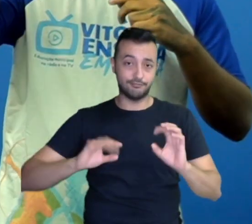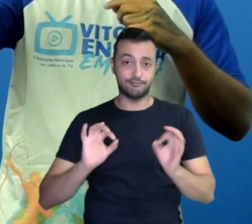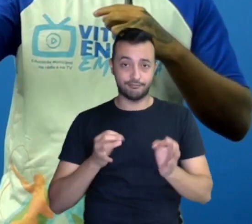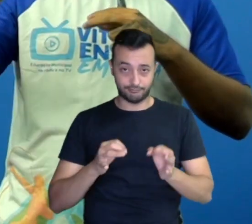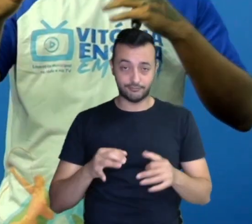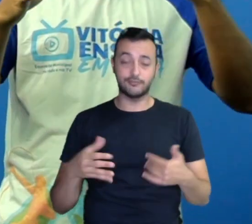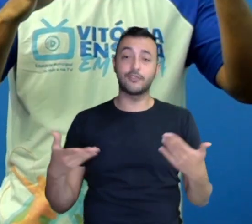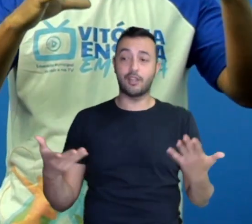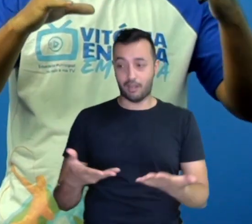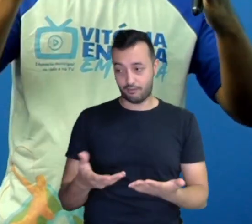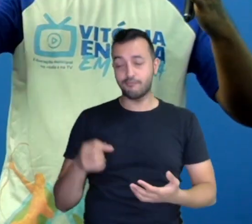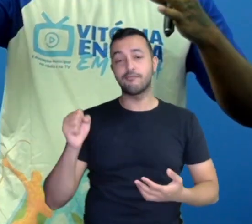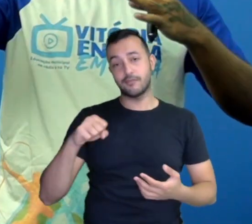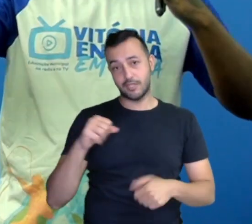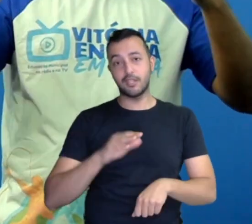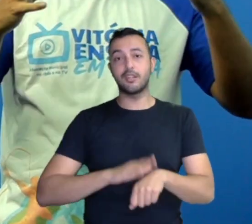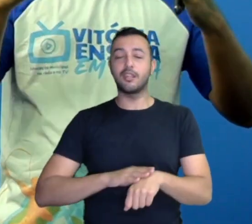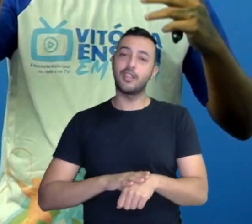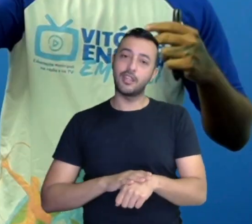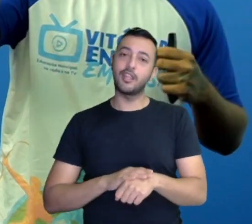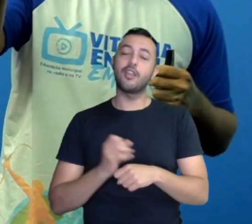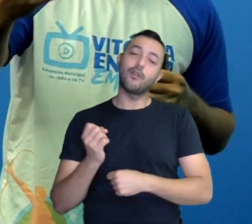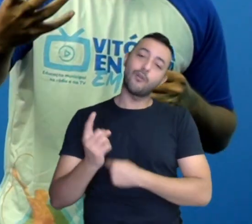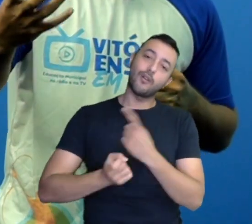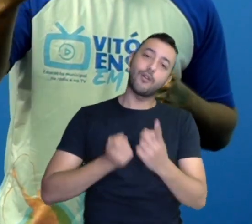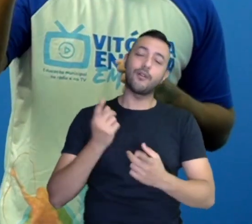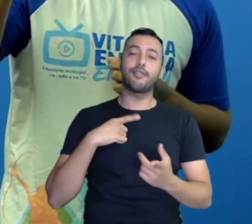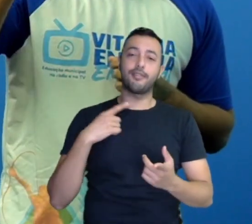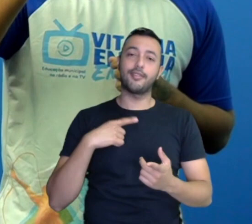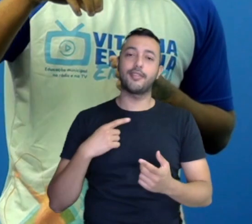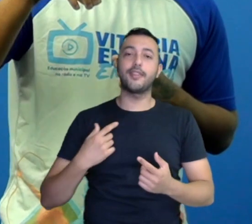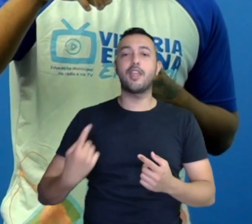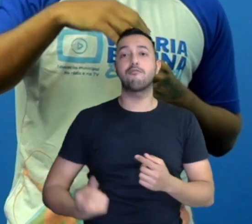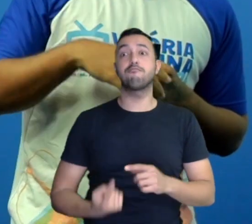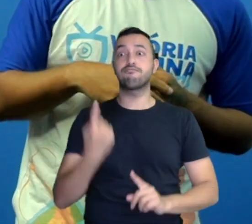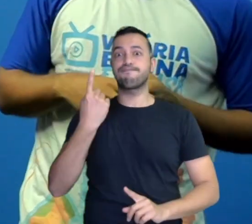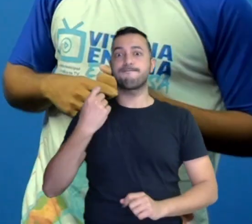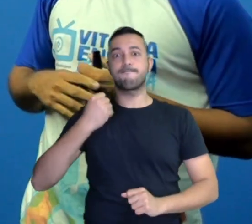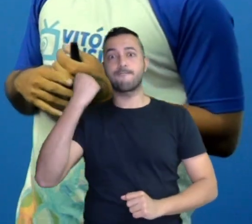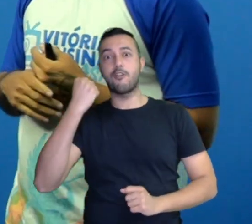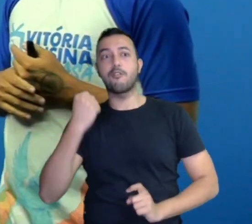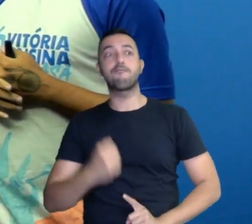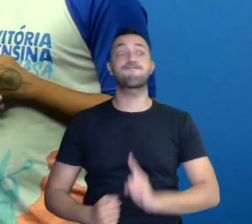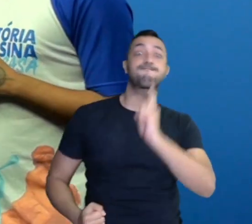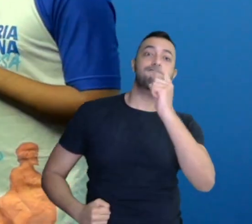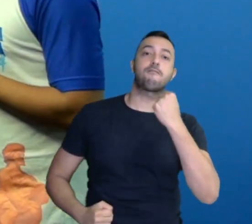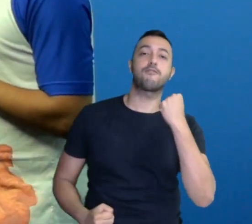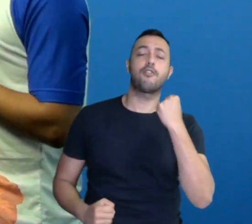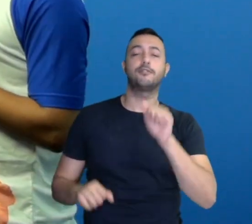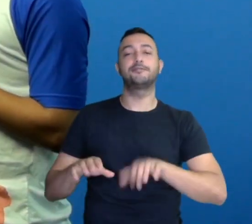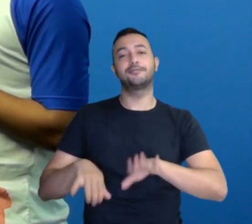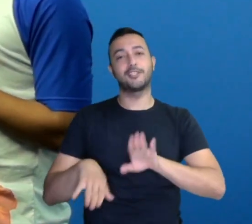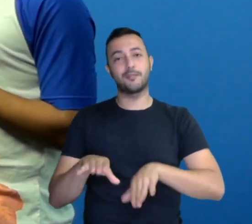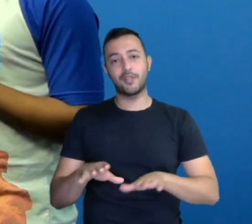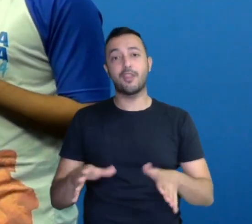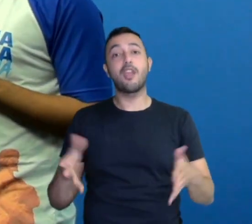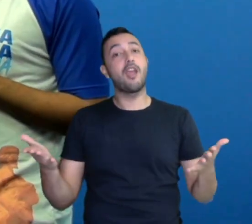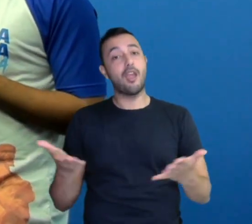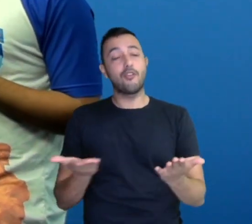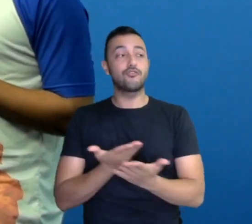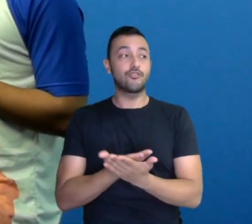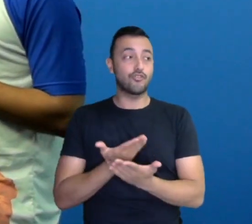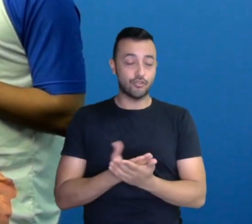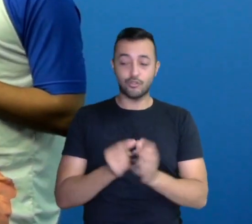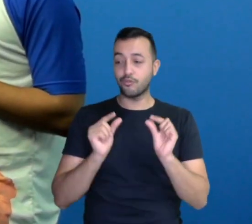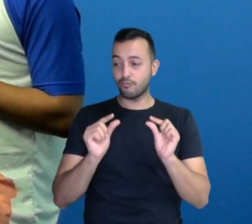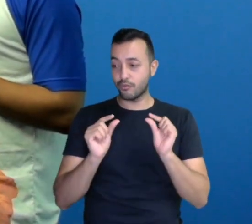certo? Agora sim, a cada tempo, uma outra se sobressaía nessa região aí da Mesopotâmia. Então, vamos estudar um pouquinho agora